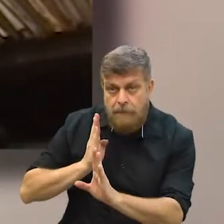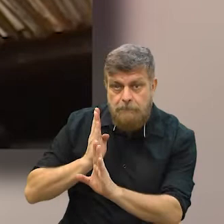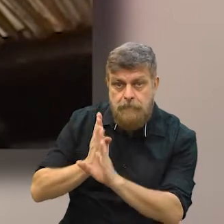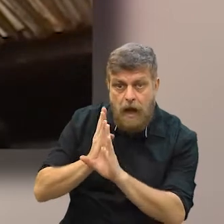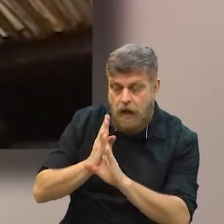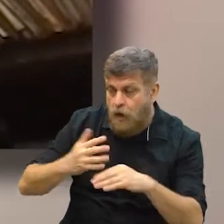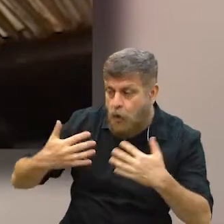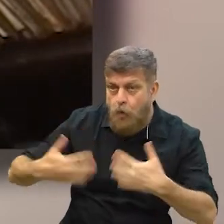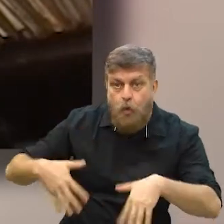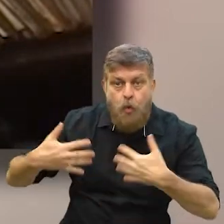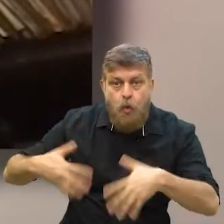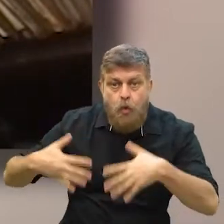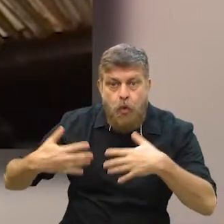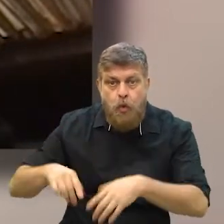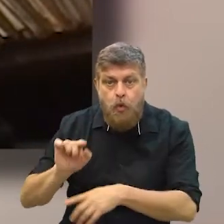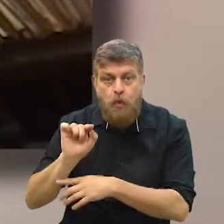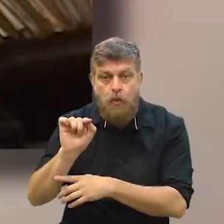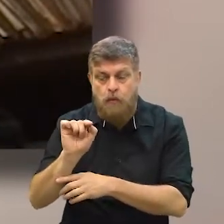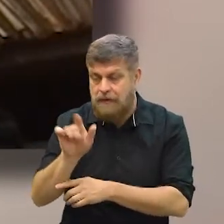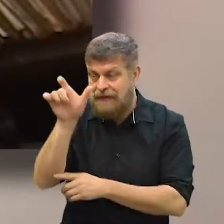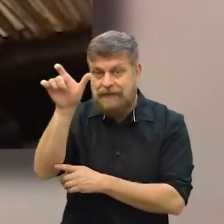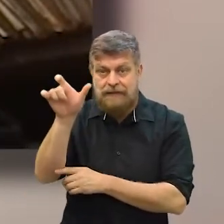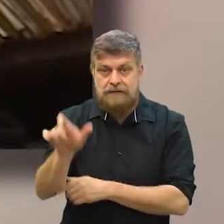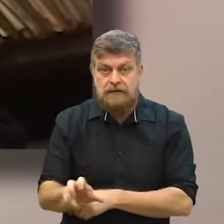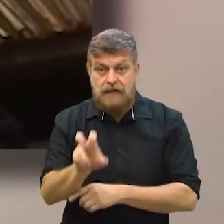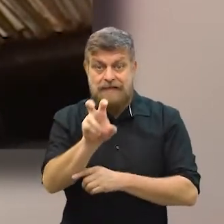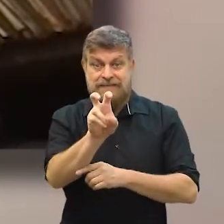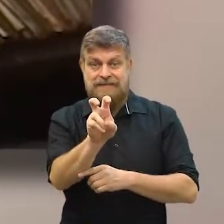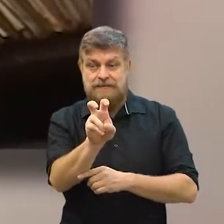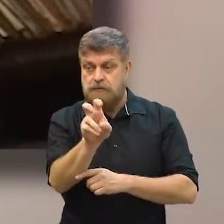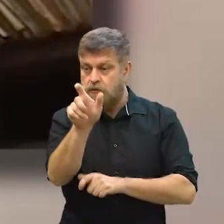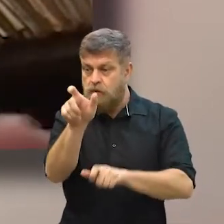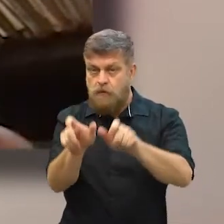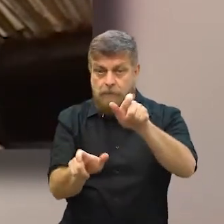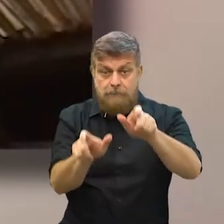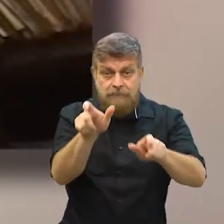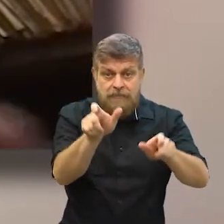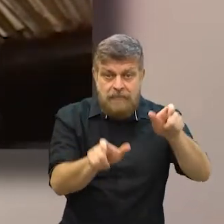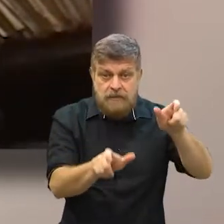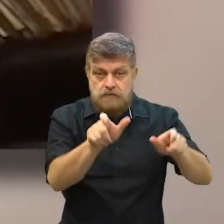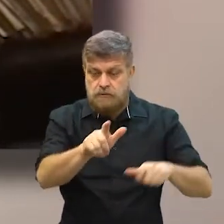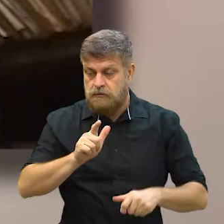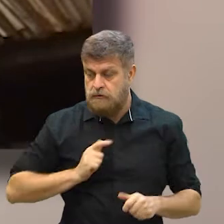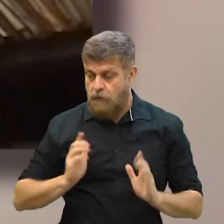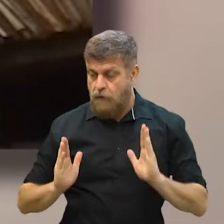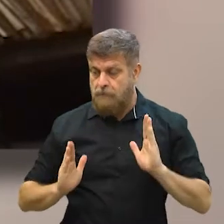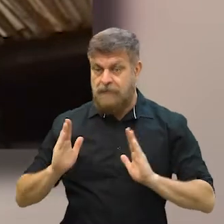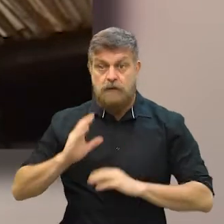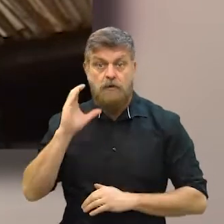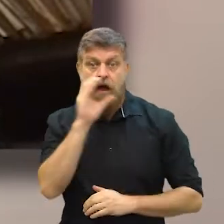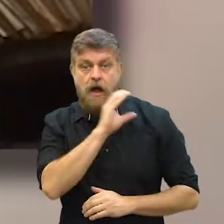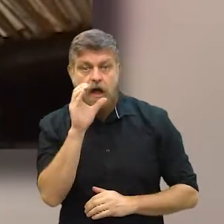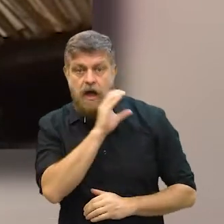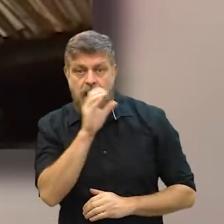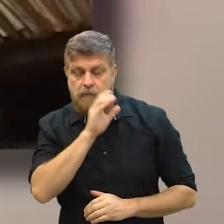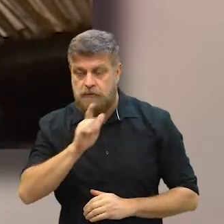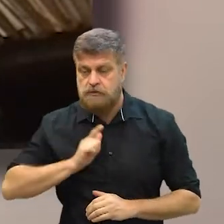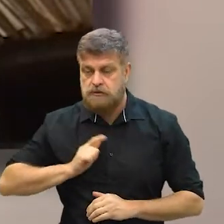com uma situação inusitada. 5 pessoas, em breve período de